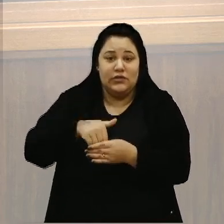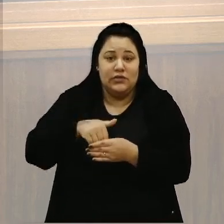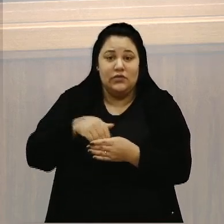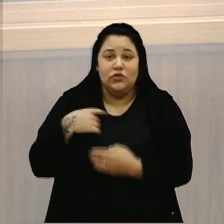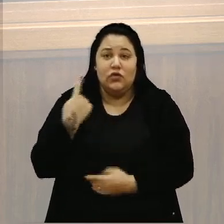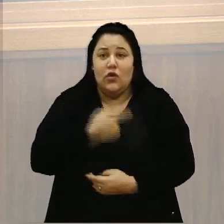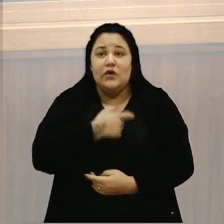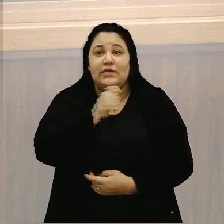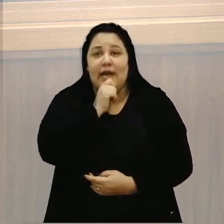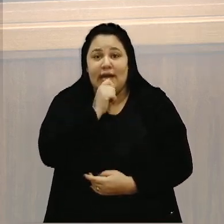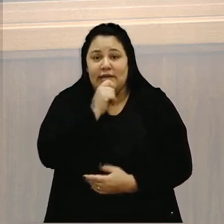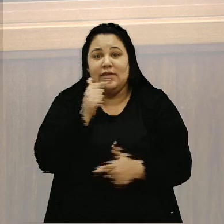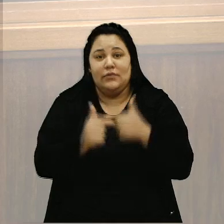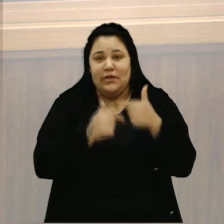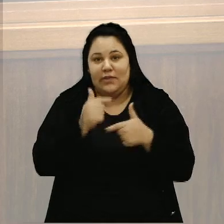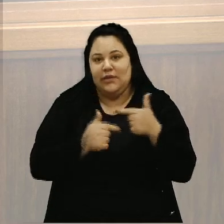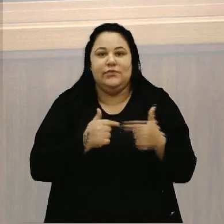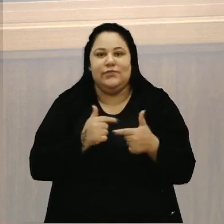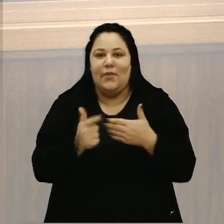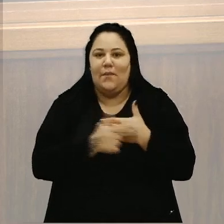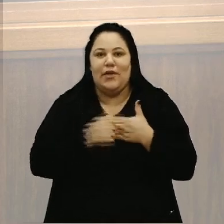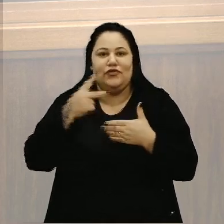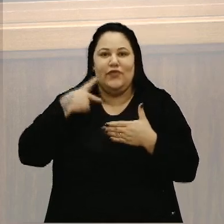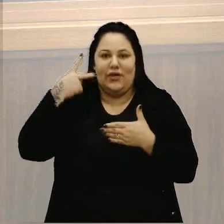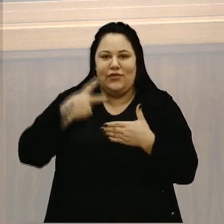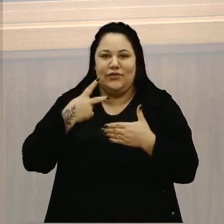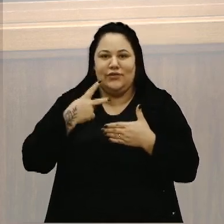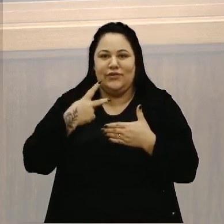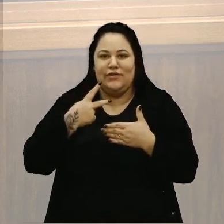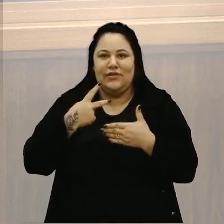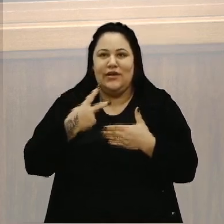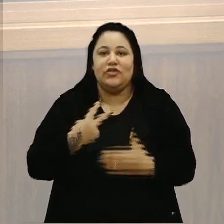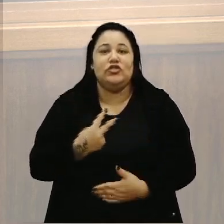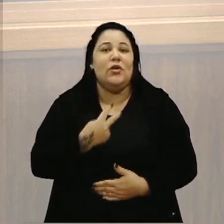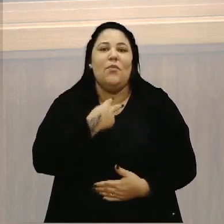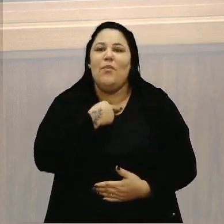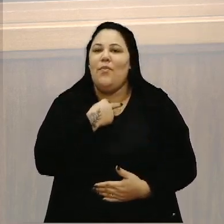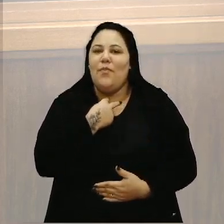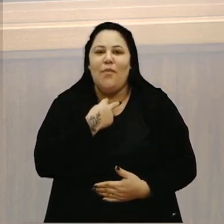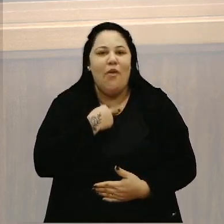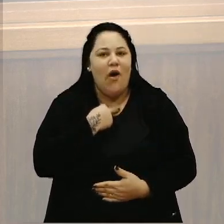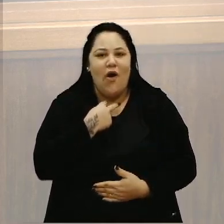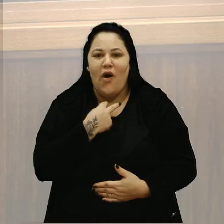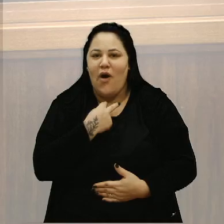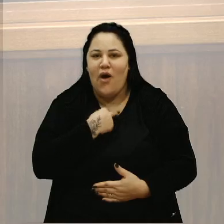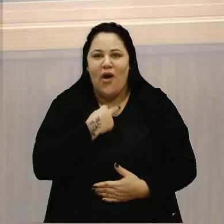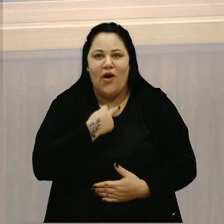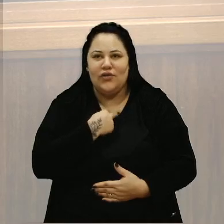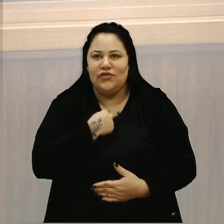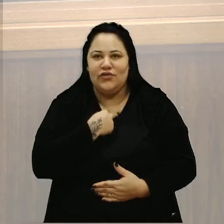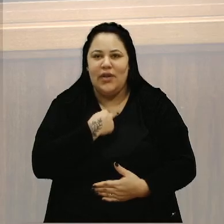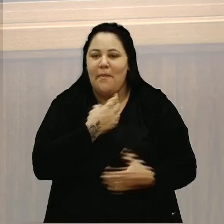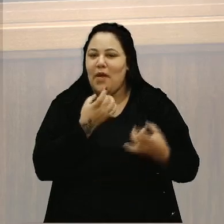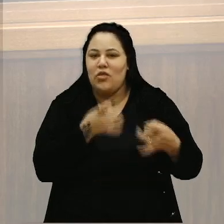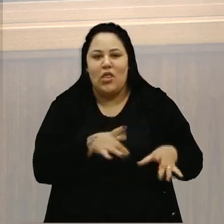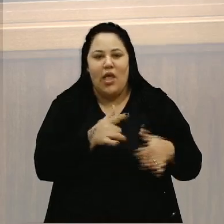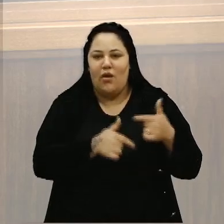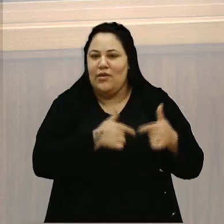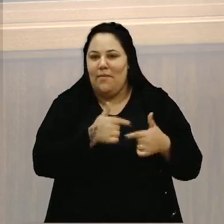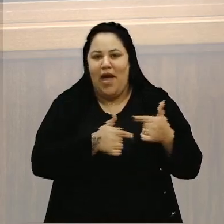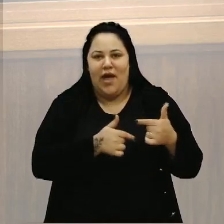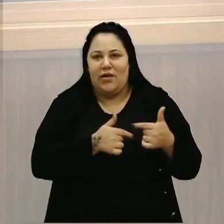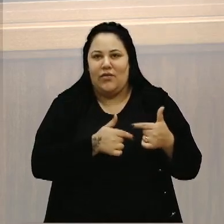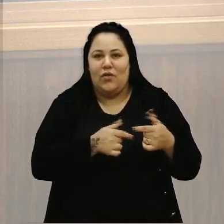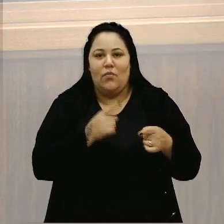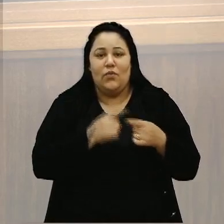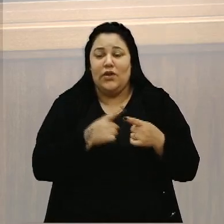somos vereadores. Então nós não podemos nos furtar de fazer nosso trabalho. Só porque